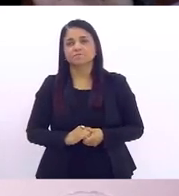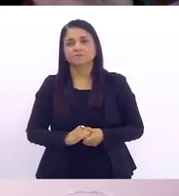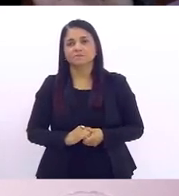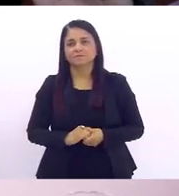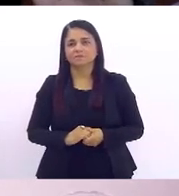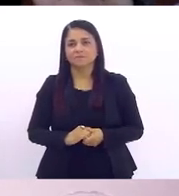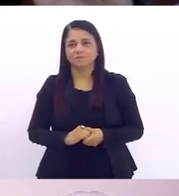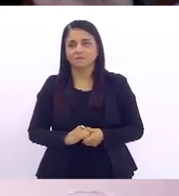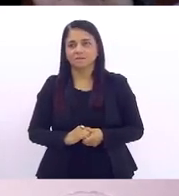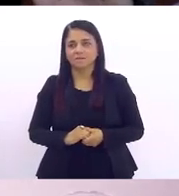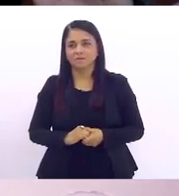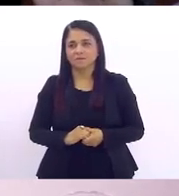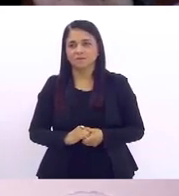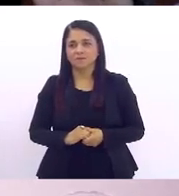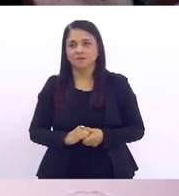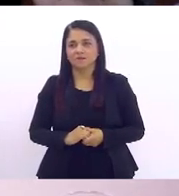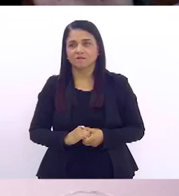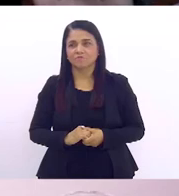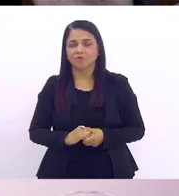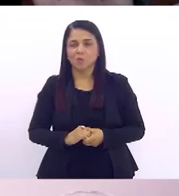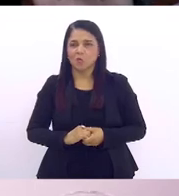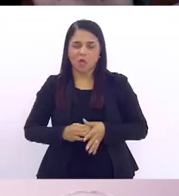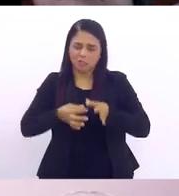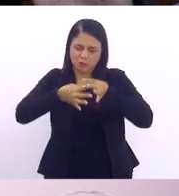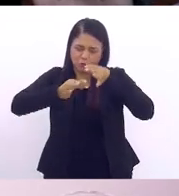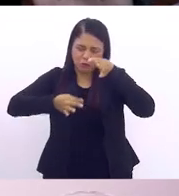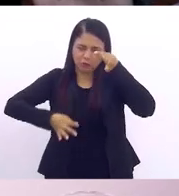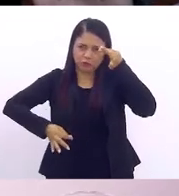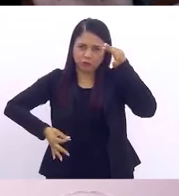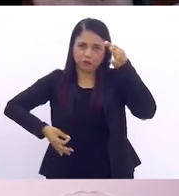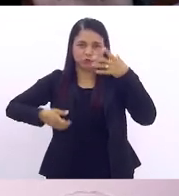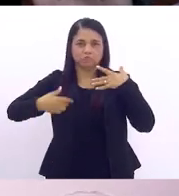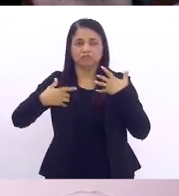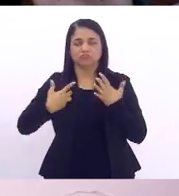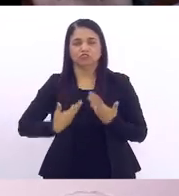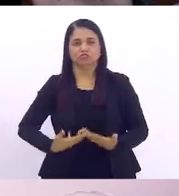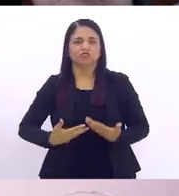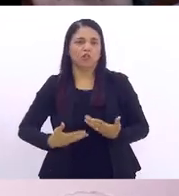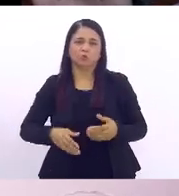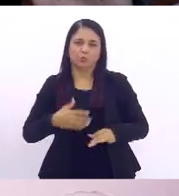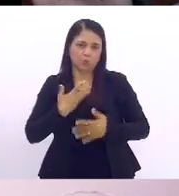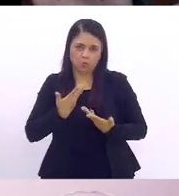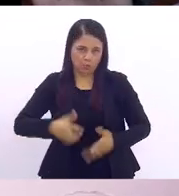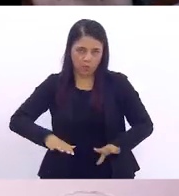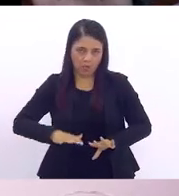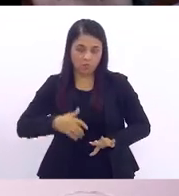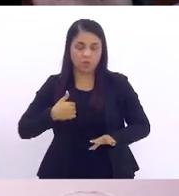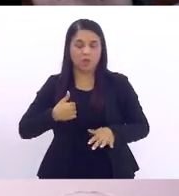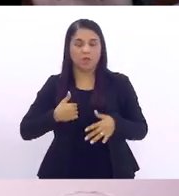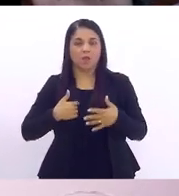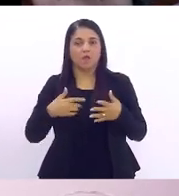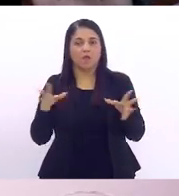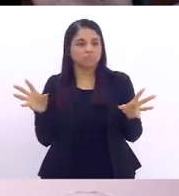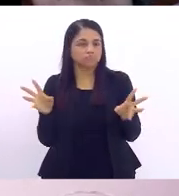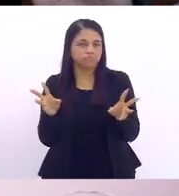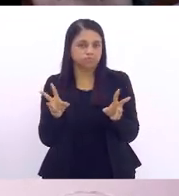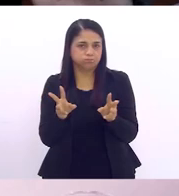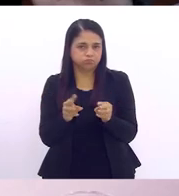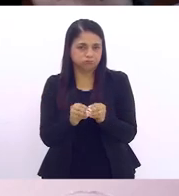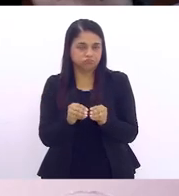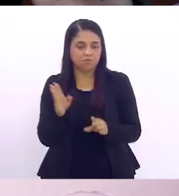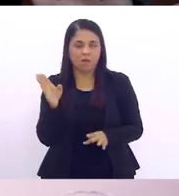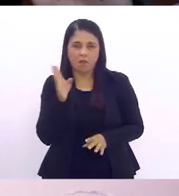eu não quero fazer um curso espada né longo e chato e pretendo falar